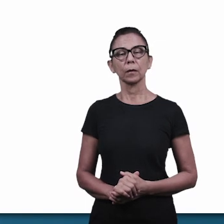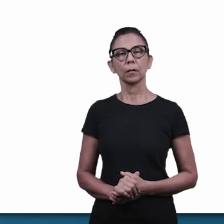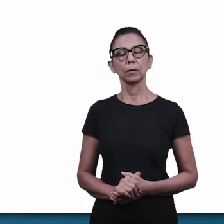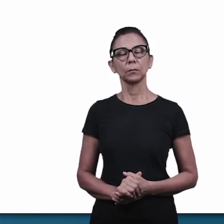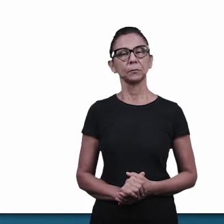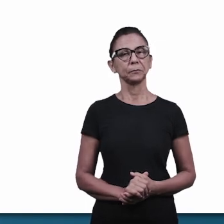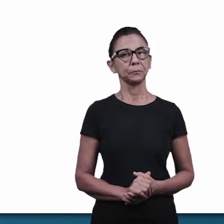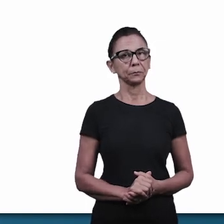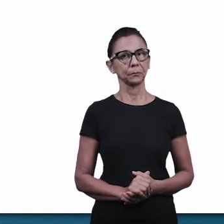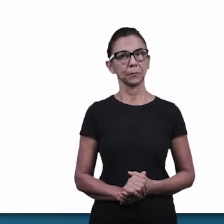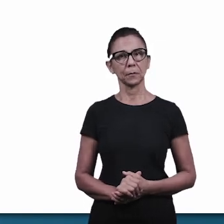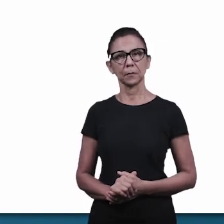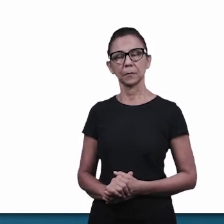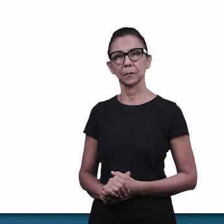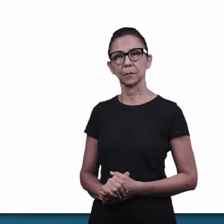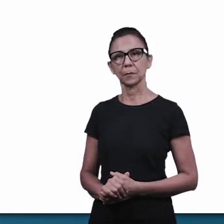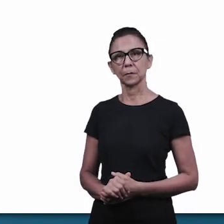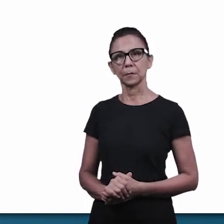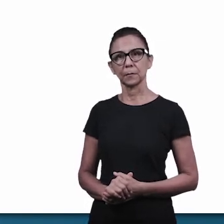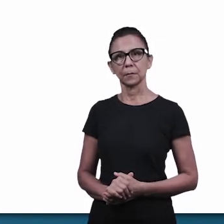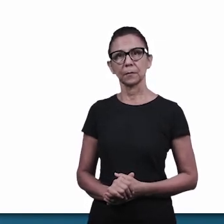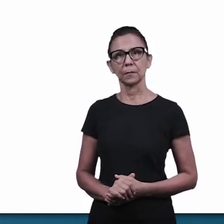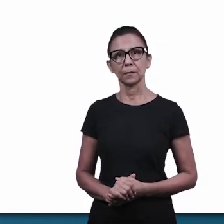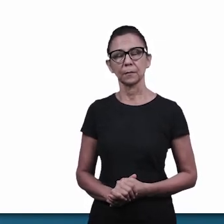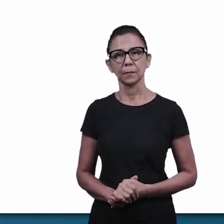portanto, nós